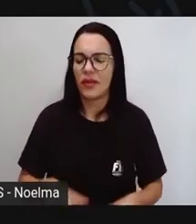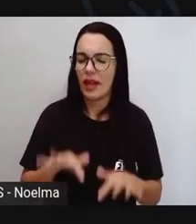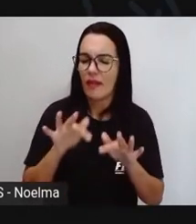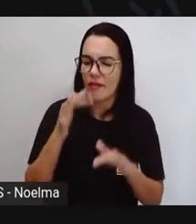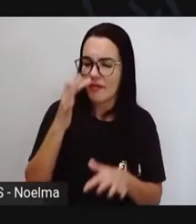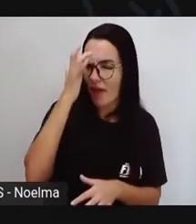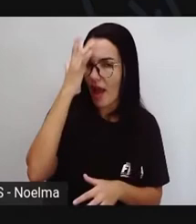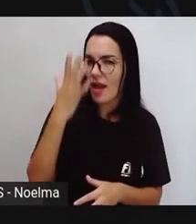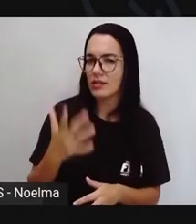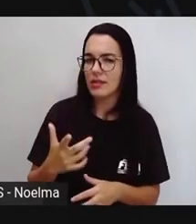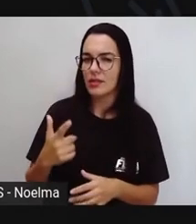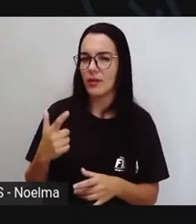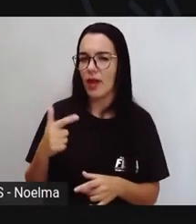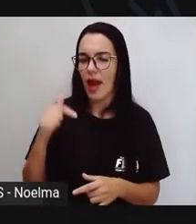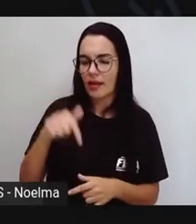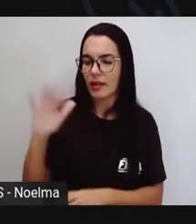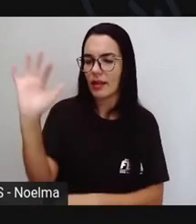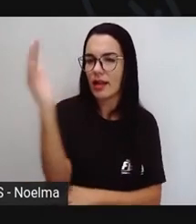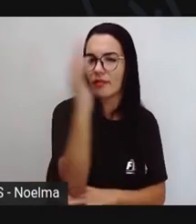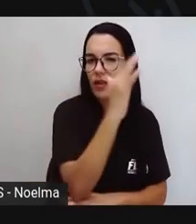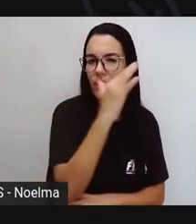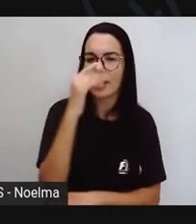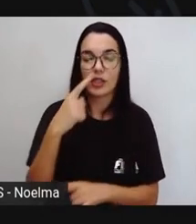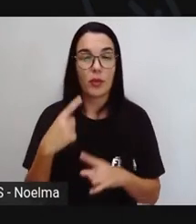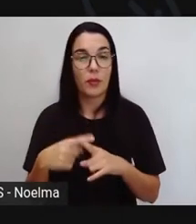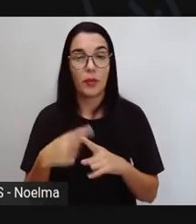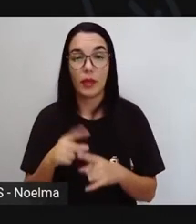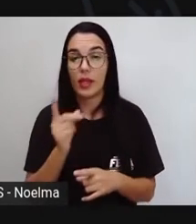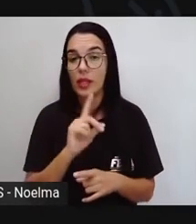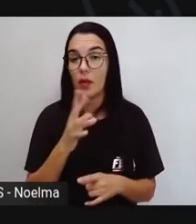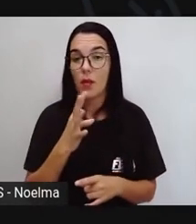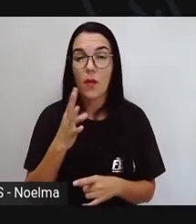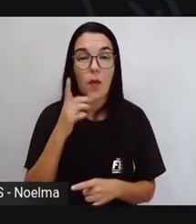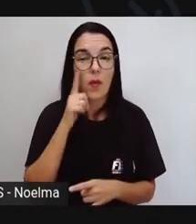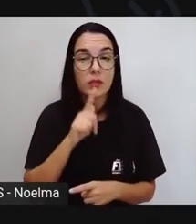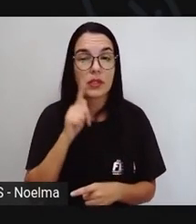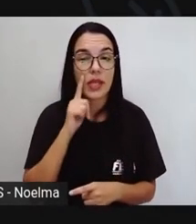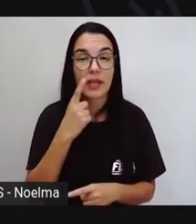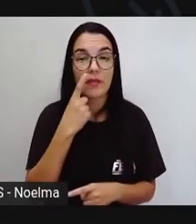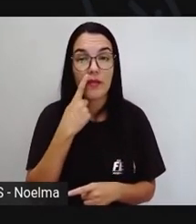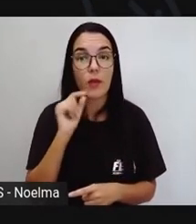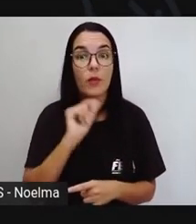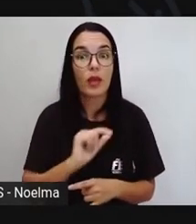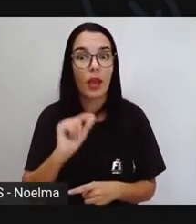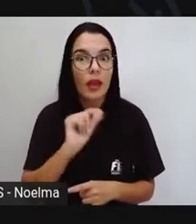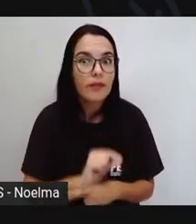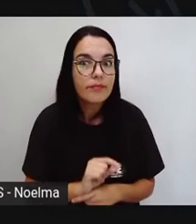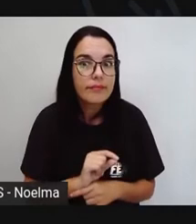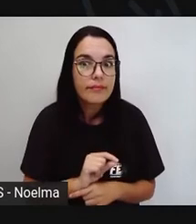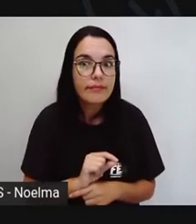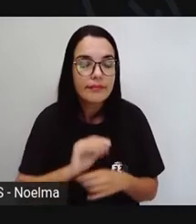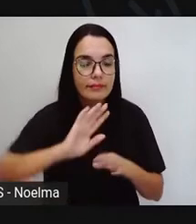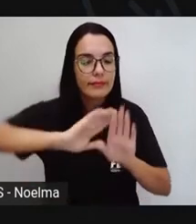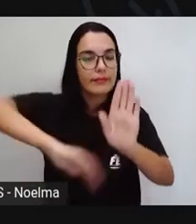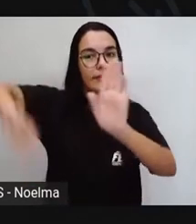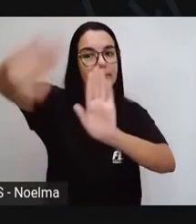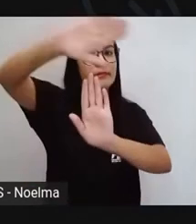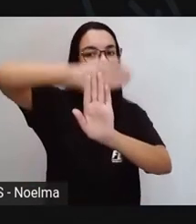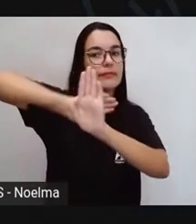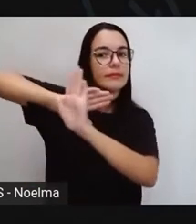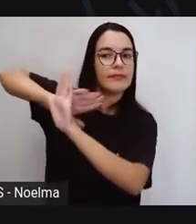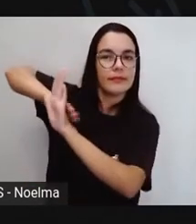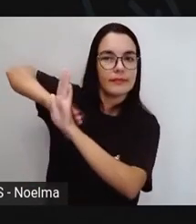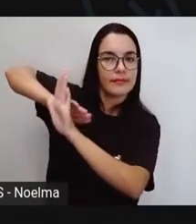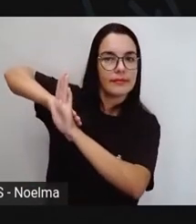dá para ver o que tem atrás dos fios, do outro lado da tela. O lobo pode se vestir de